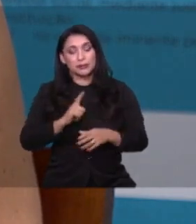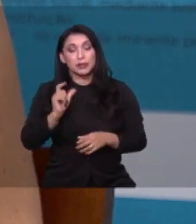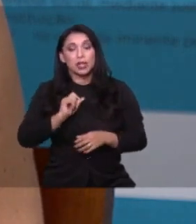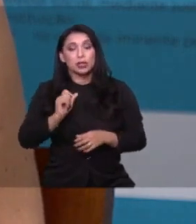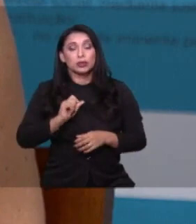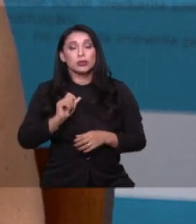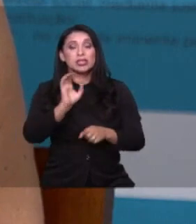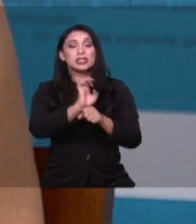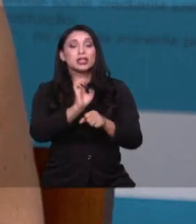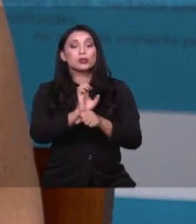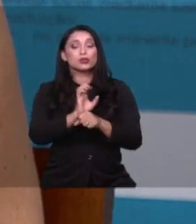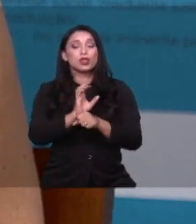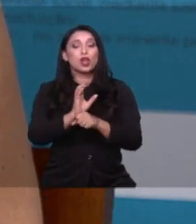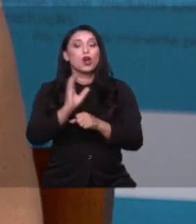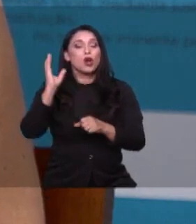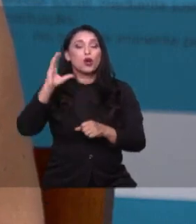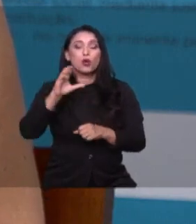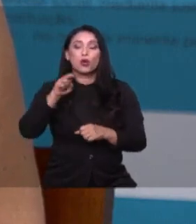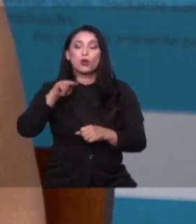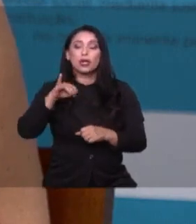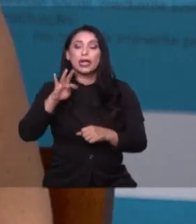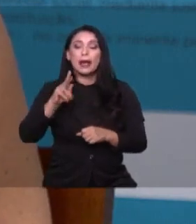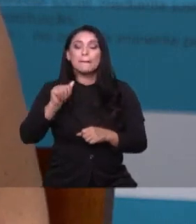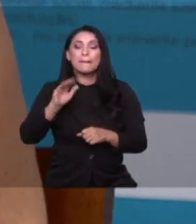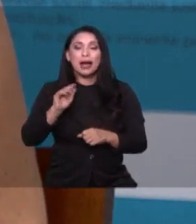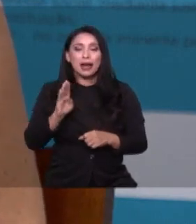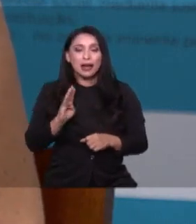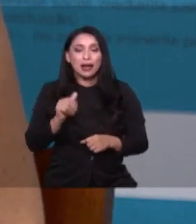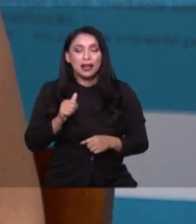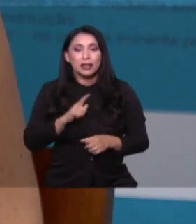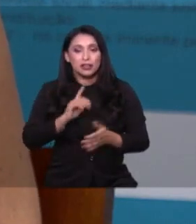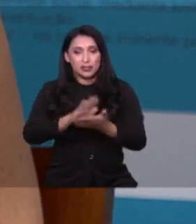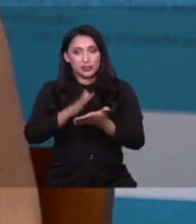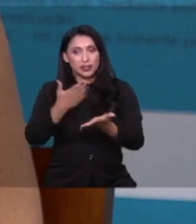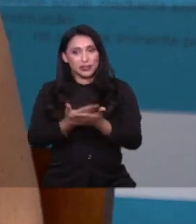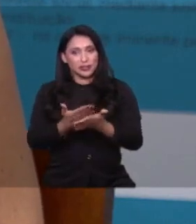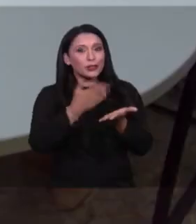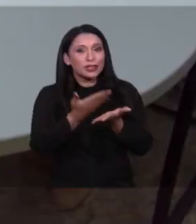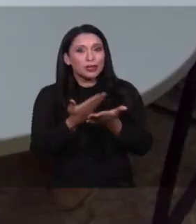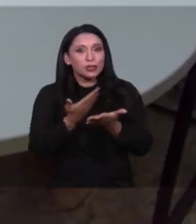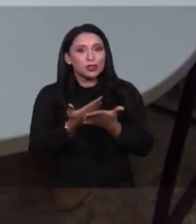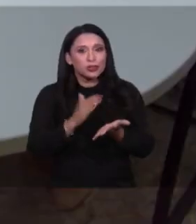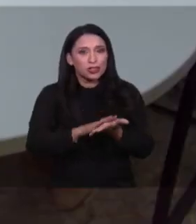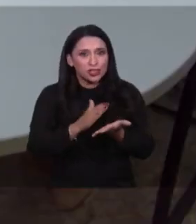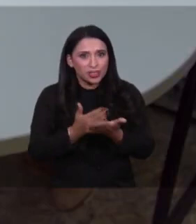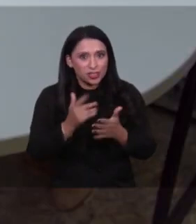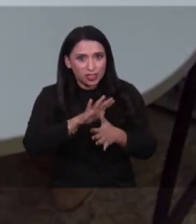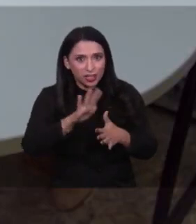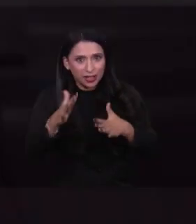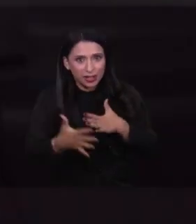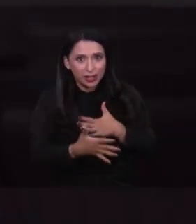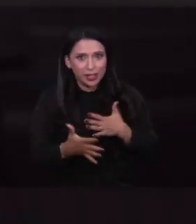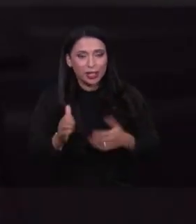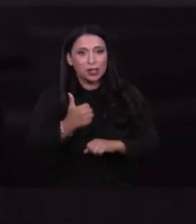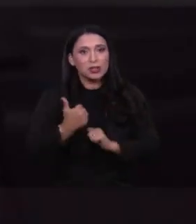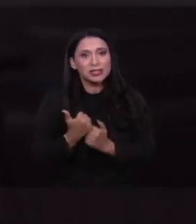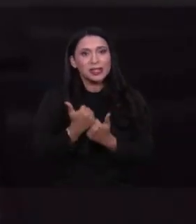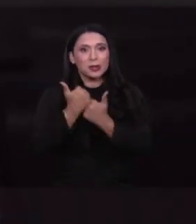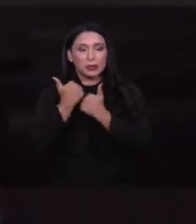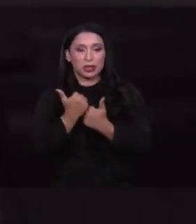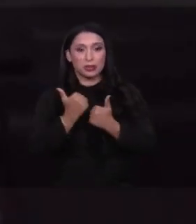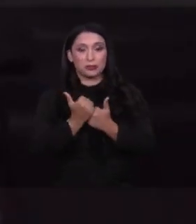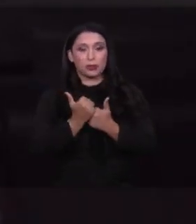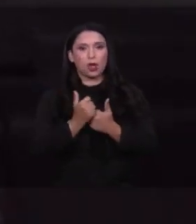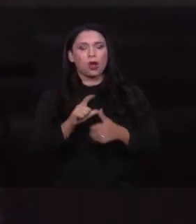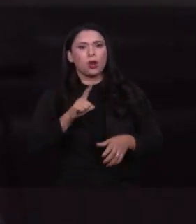de Cuiabá, que realizou audiência de mediação com apoio de intérprete de Libras. Centro Judiciário de Solução de